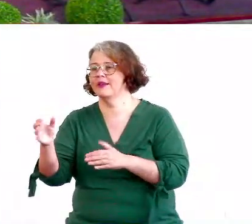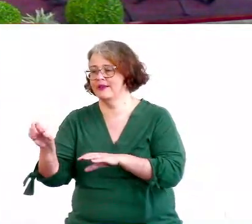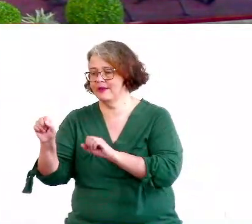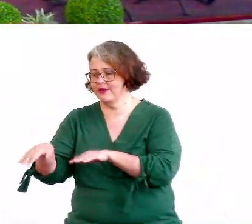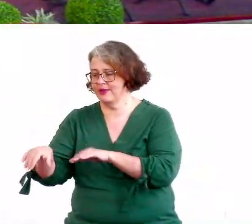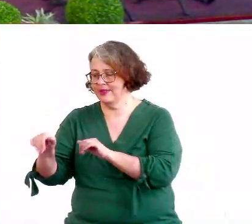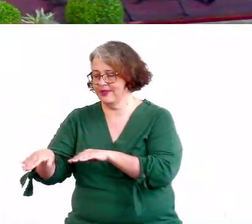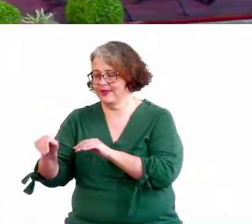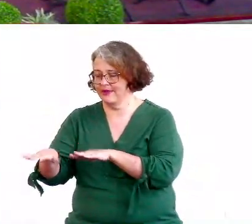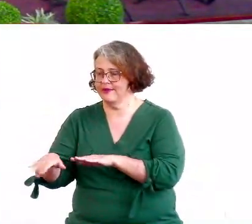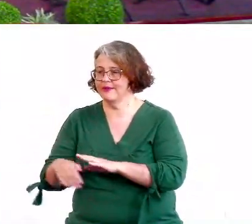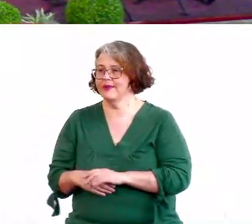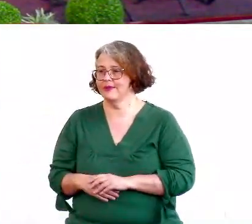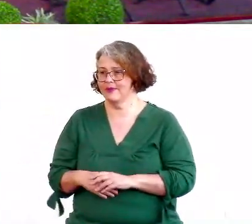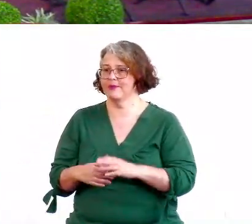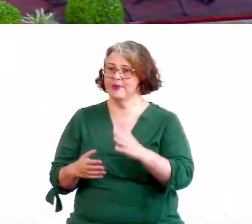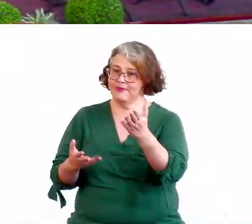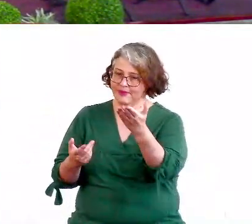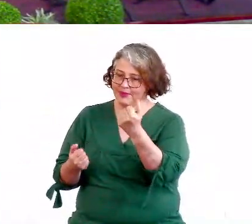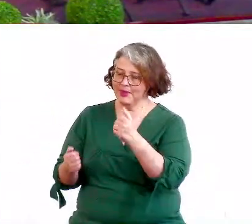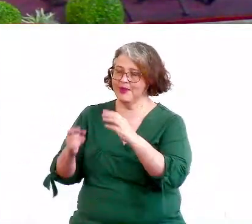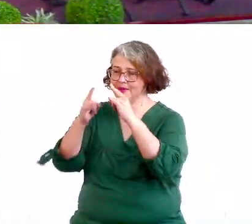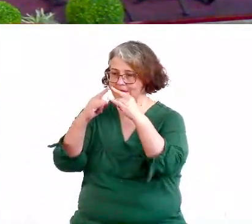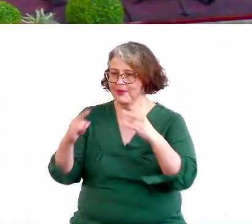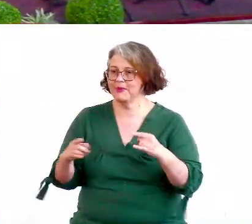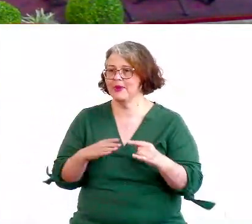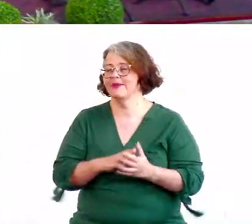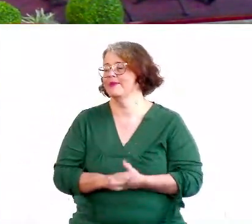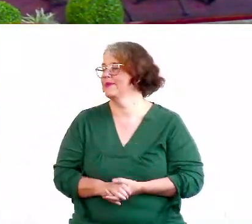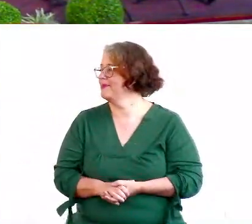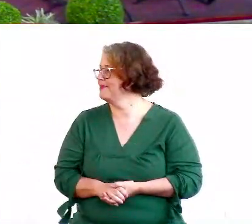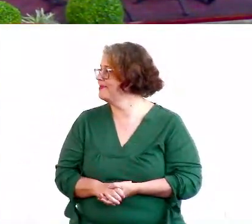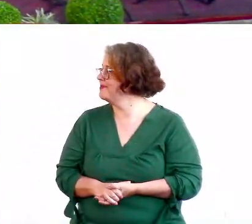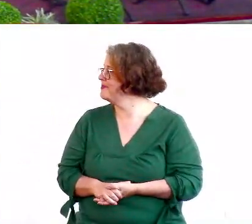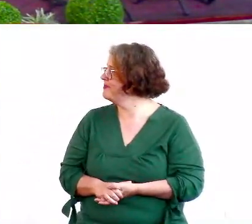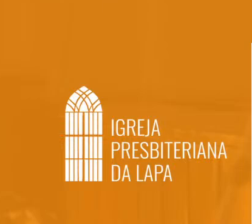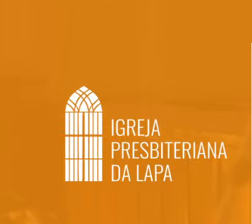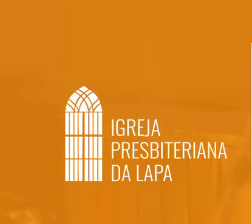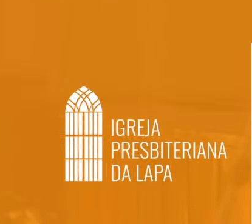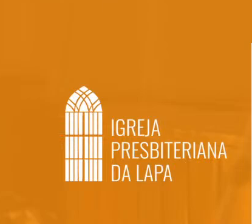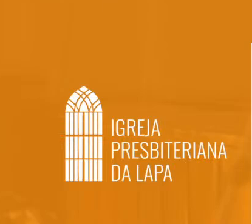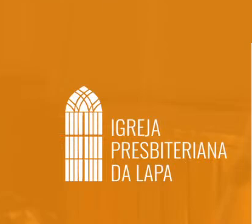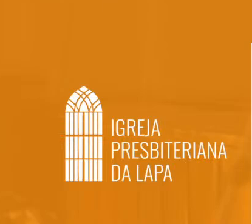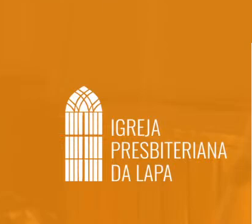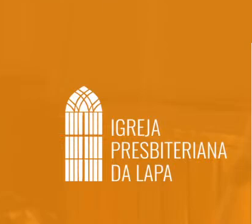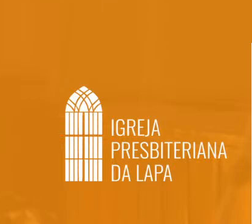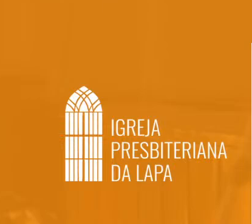nosso querido acampamento. E é isso. Obrigado, Leozinho.